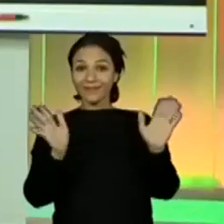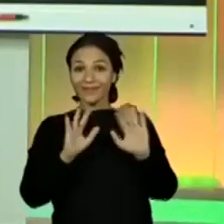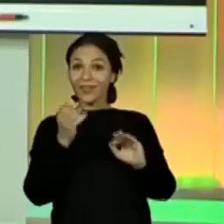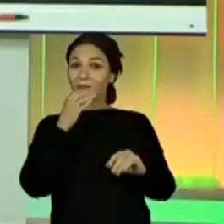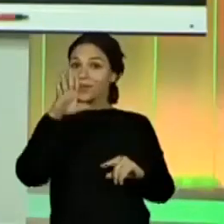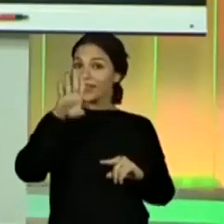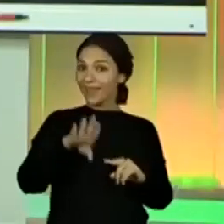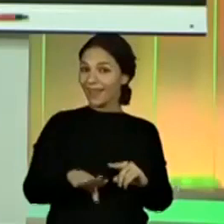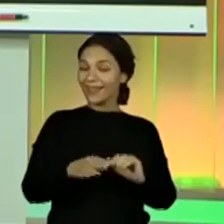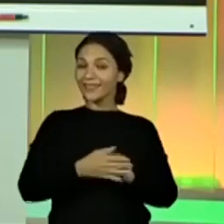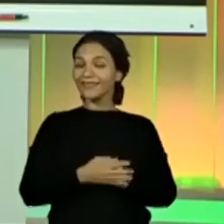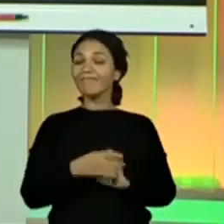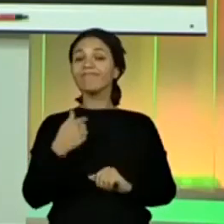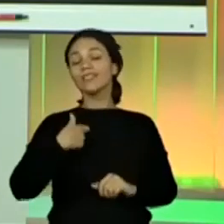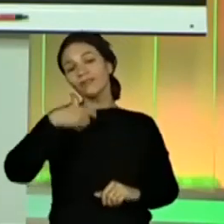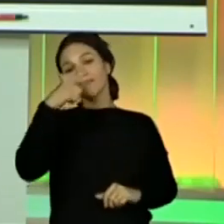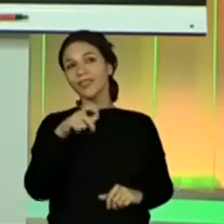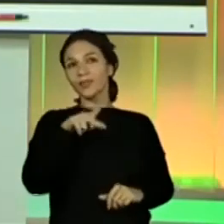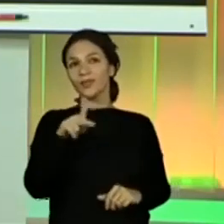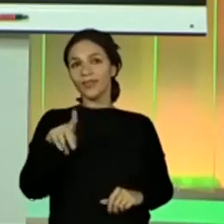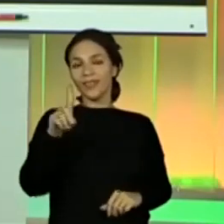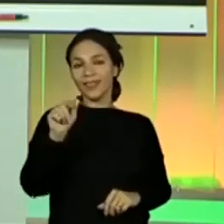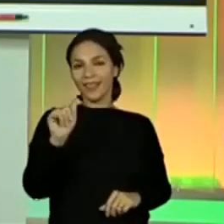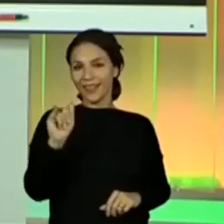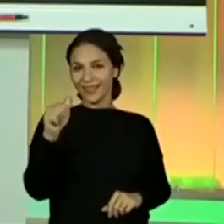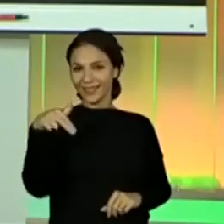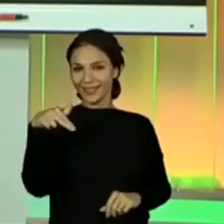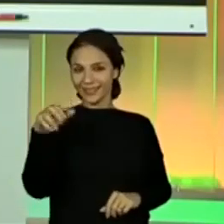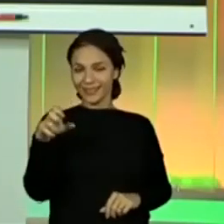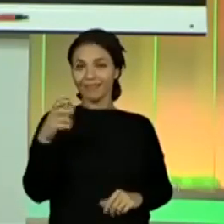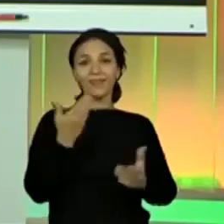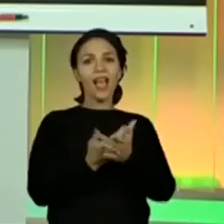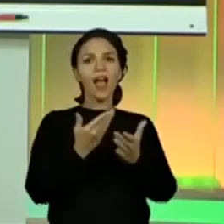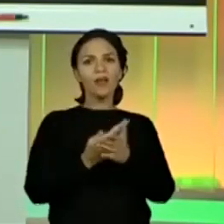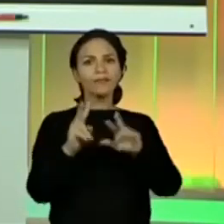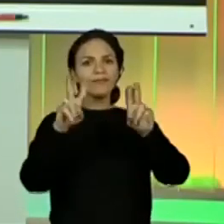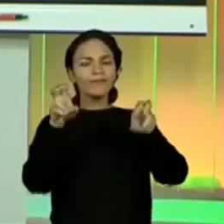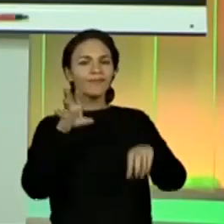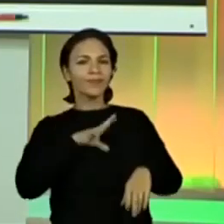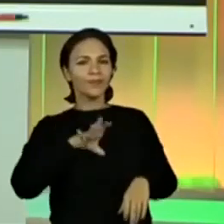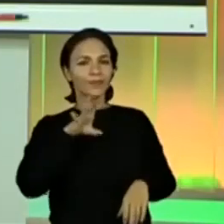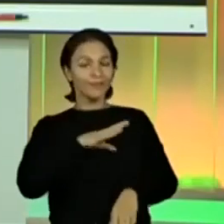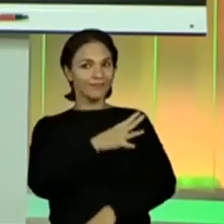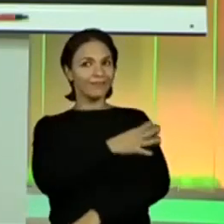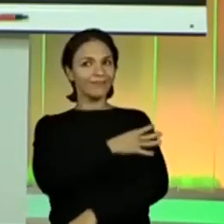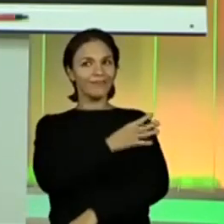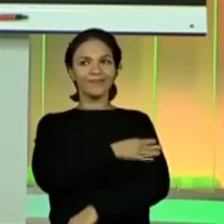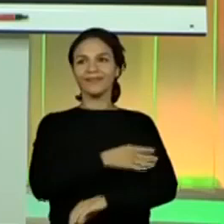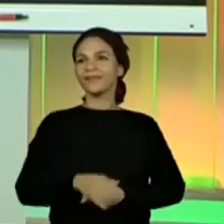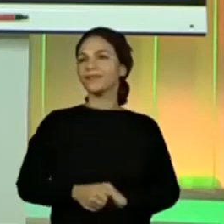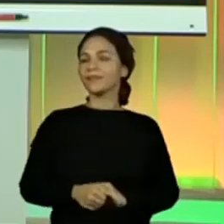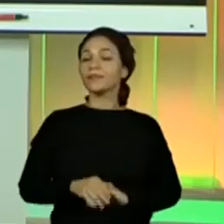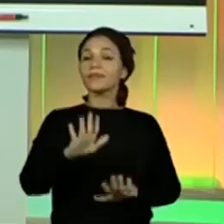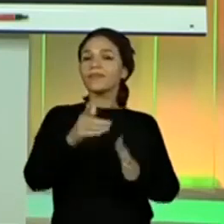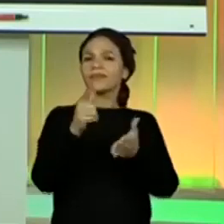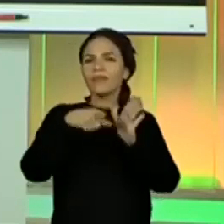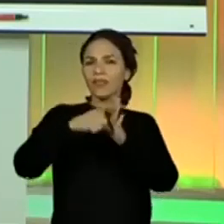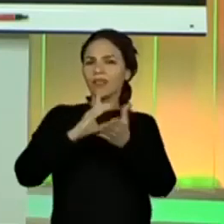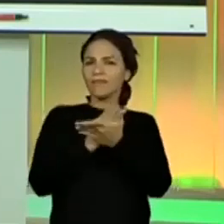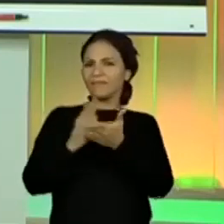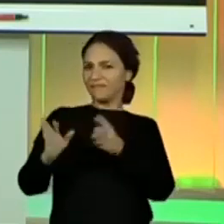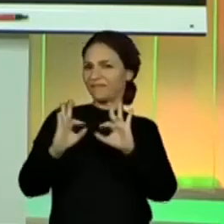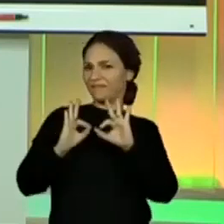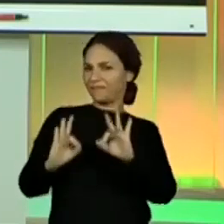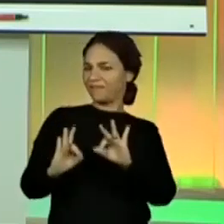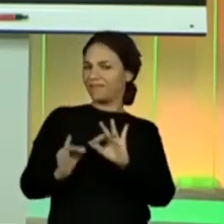boa tarde. Eu sou a professora Daiane e a nossa aula hoje é de português para o 4º ano. Mas antes de começar a nossa